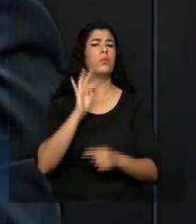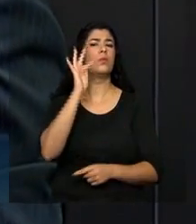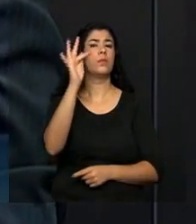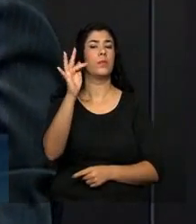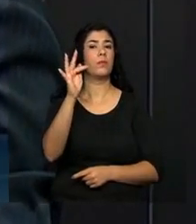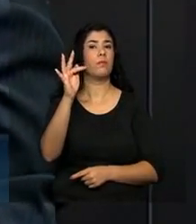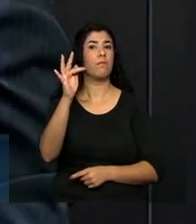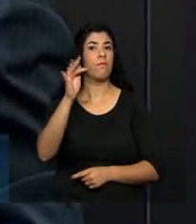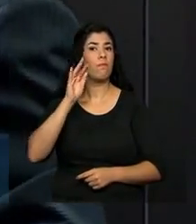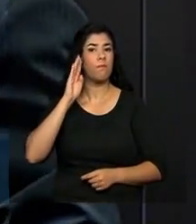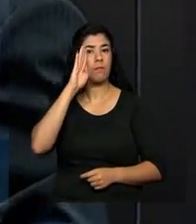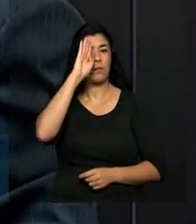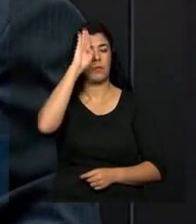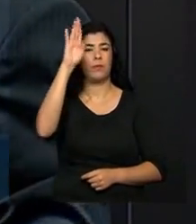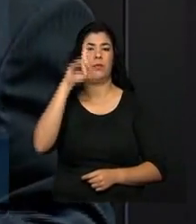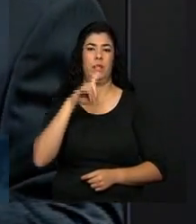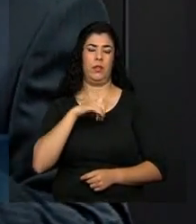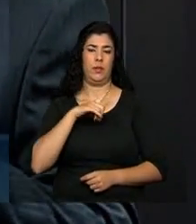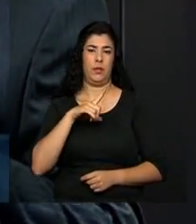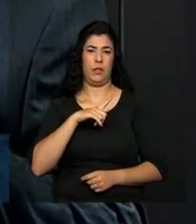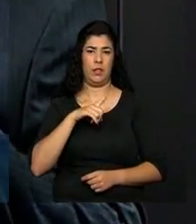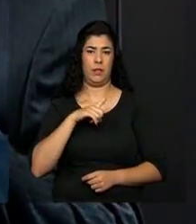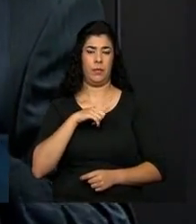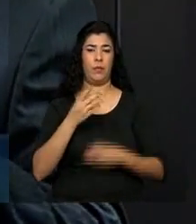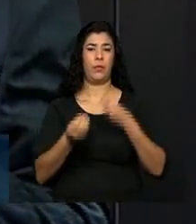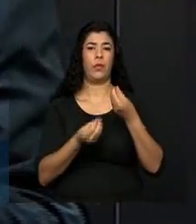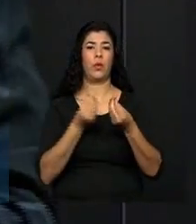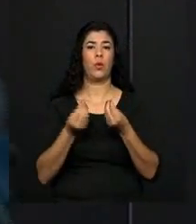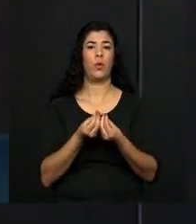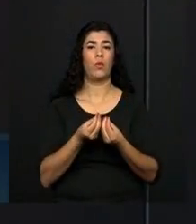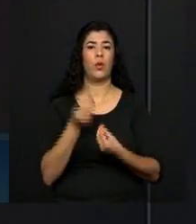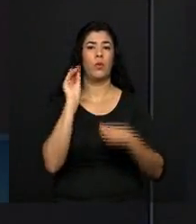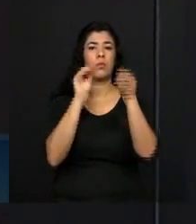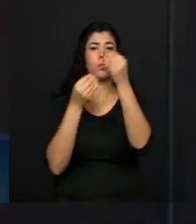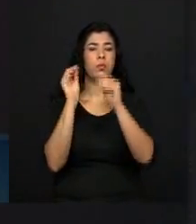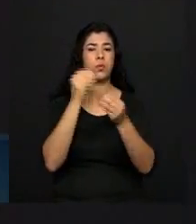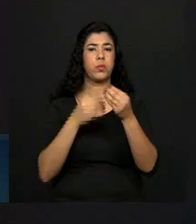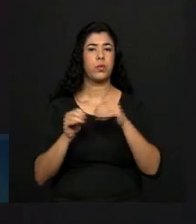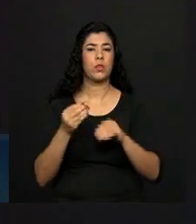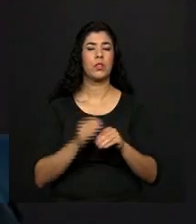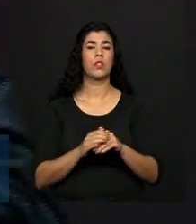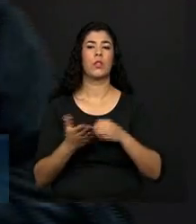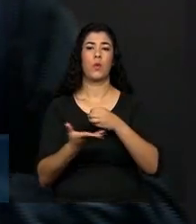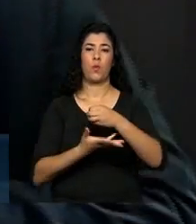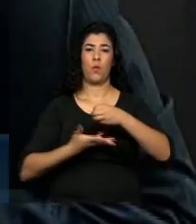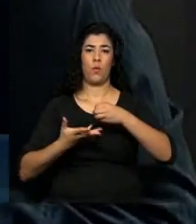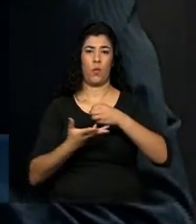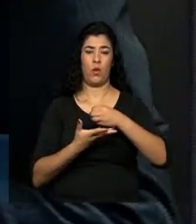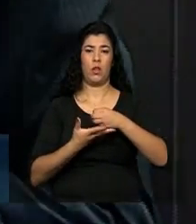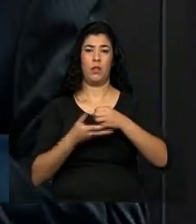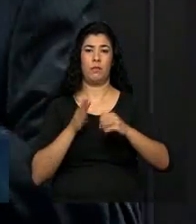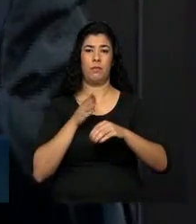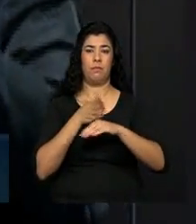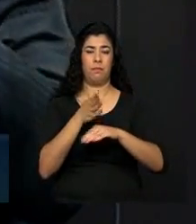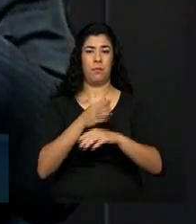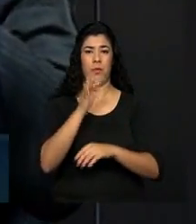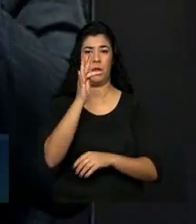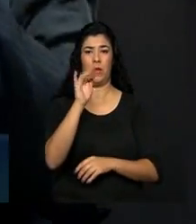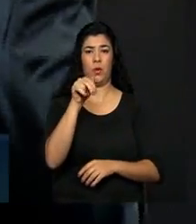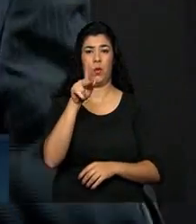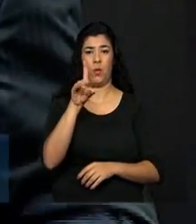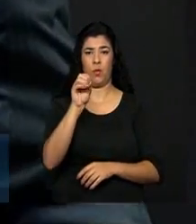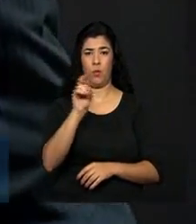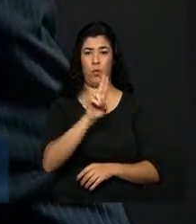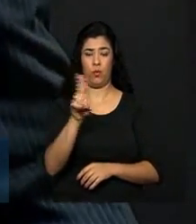grandes objetivos eh da aplicação dos Fundos constitucionais e de desenvolvimento eles buscam